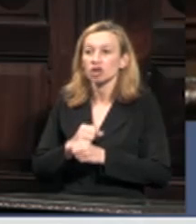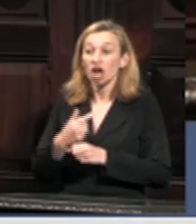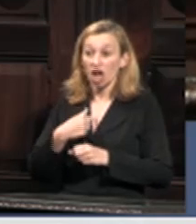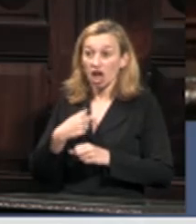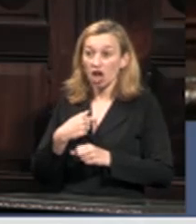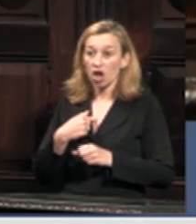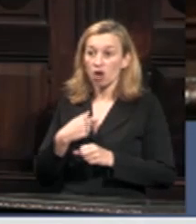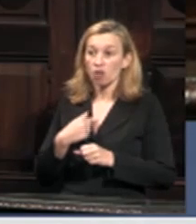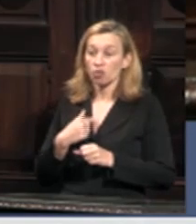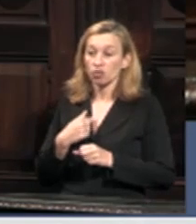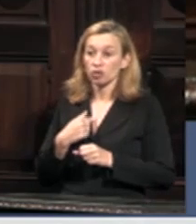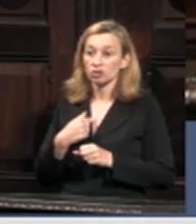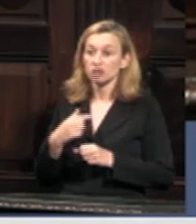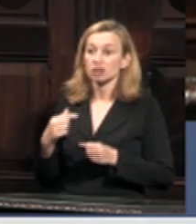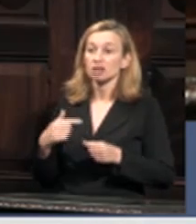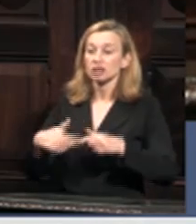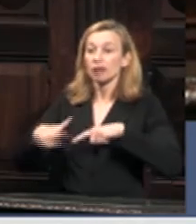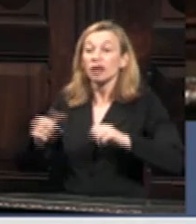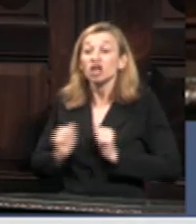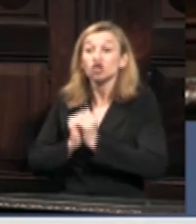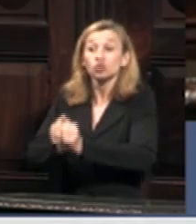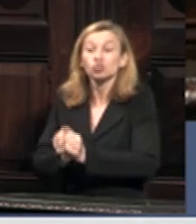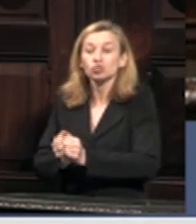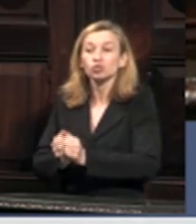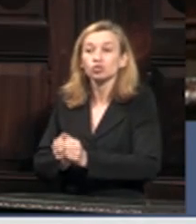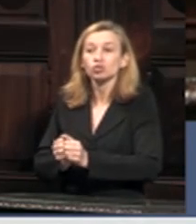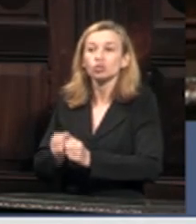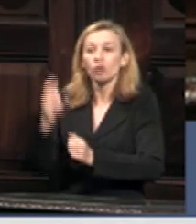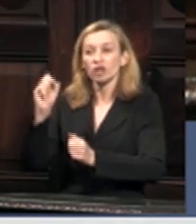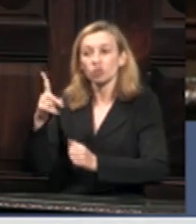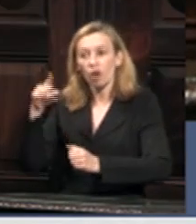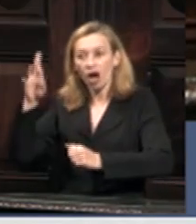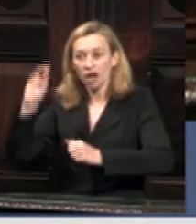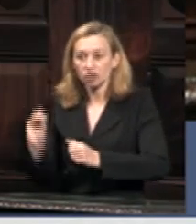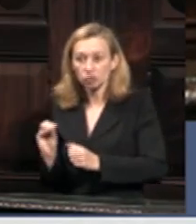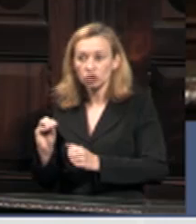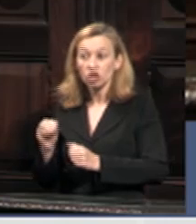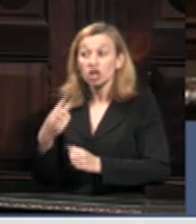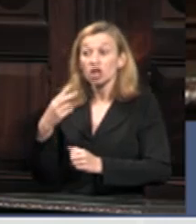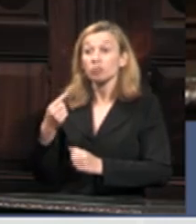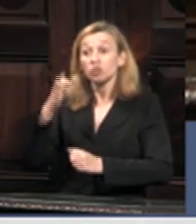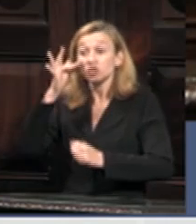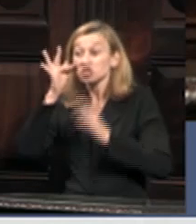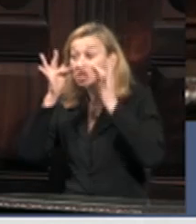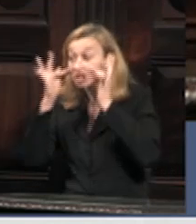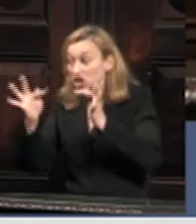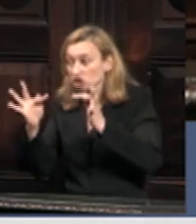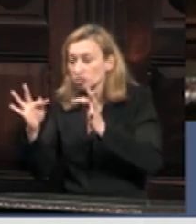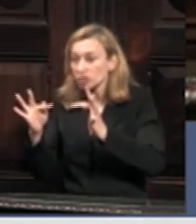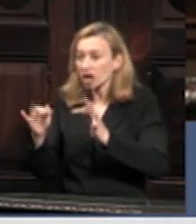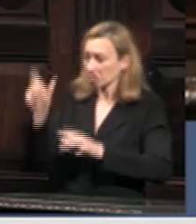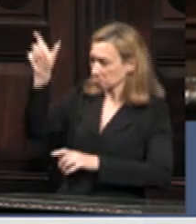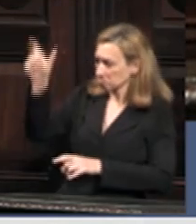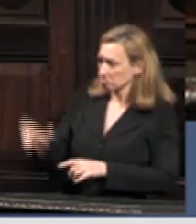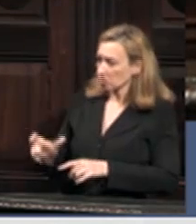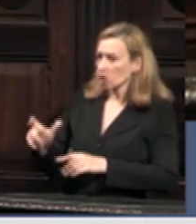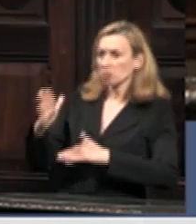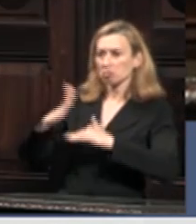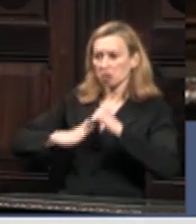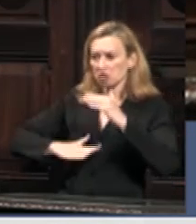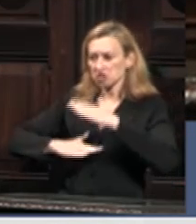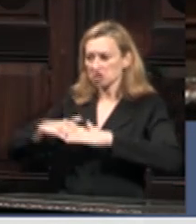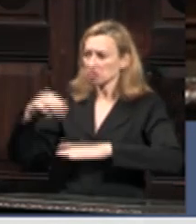secretário municipal da administração do prefeito Eduardo Paes. E pude testemunhar o seu zelo com a coisa